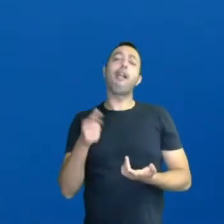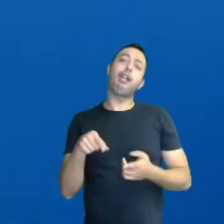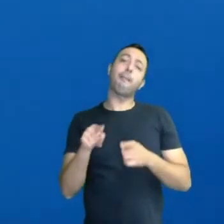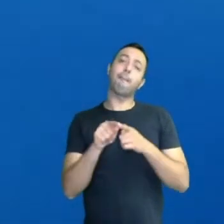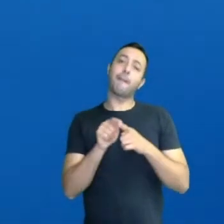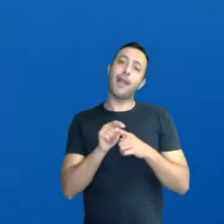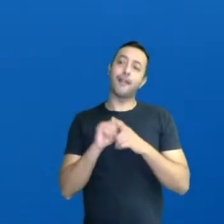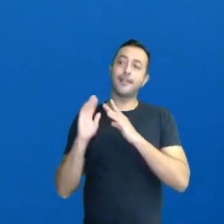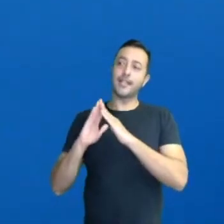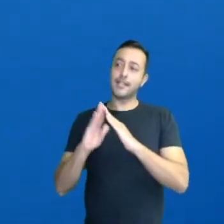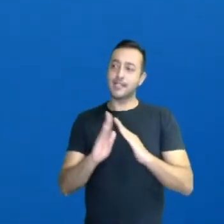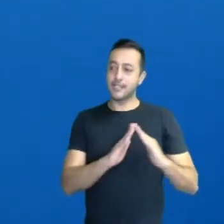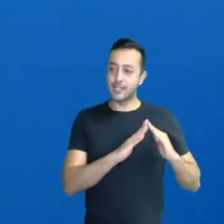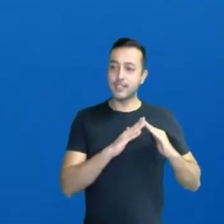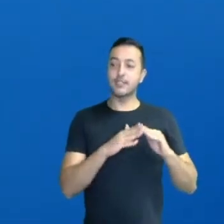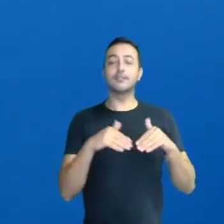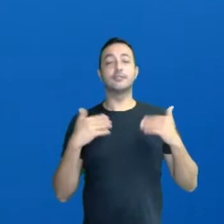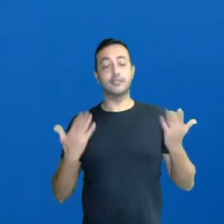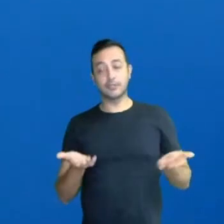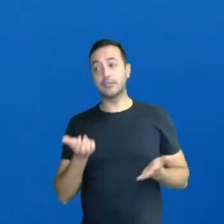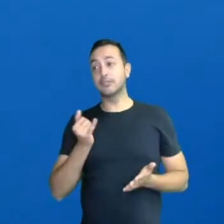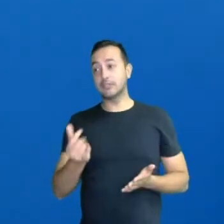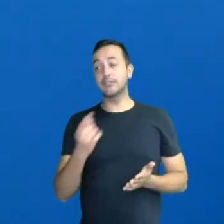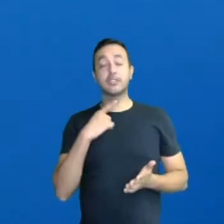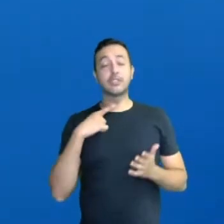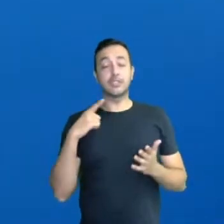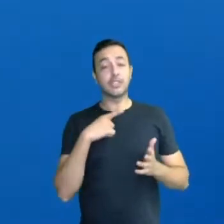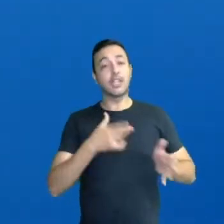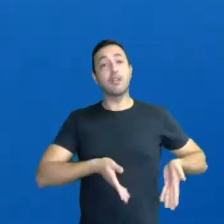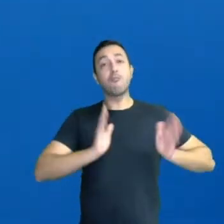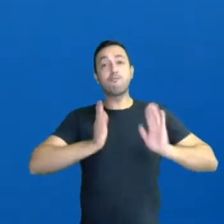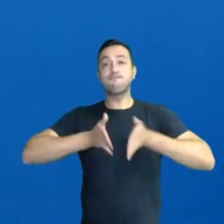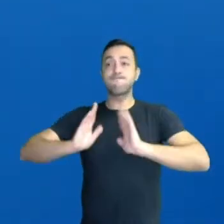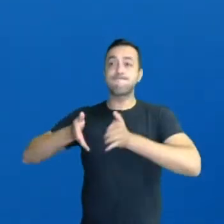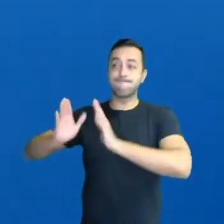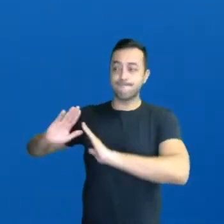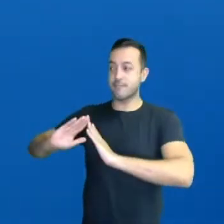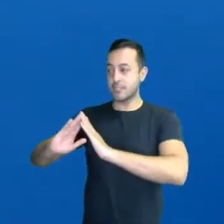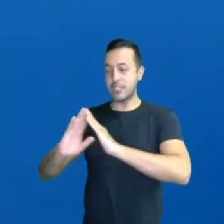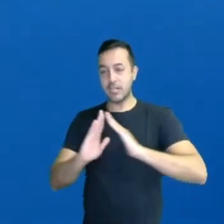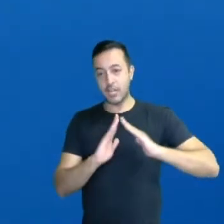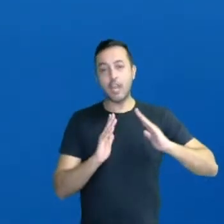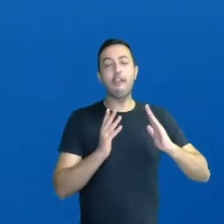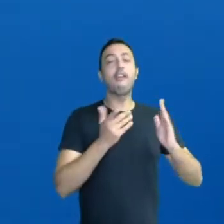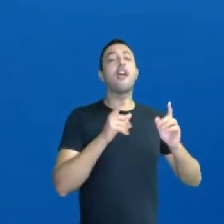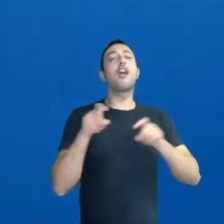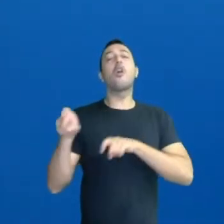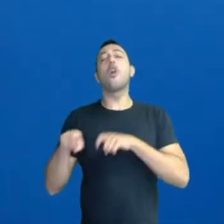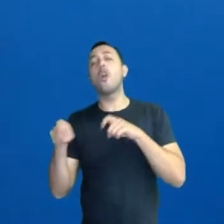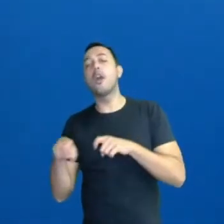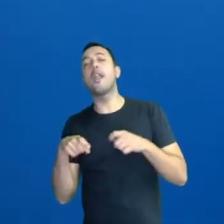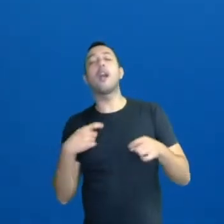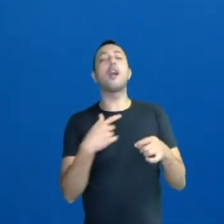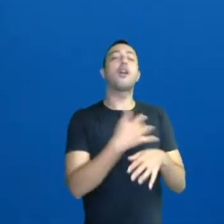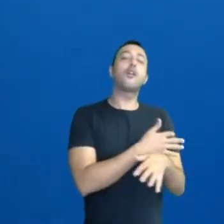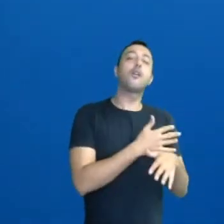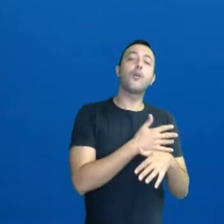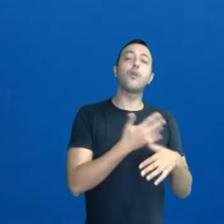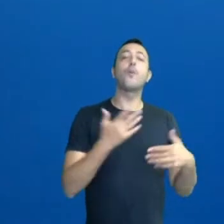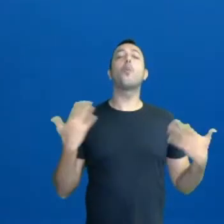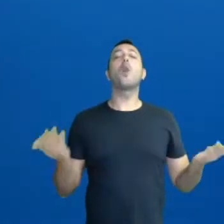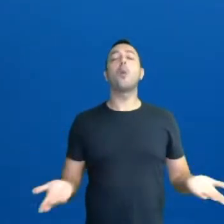bairro residencial. Então, se tem esse aglomerado de casas aí, ela vai para a zona rural ou para a zona urbana?